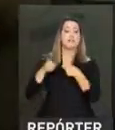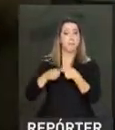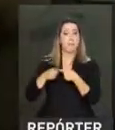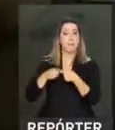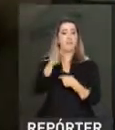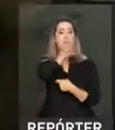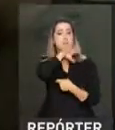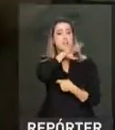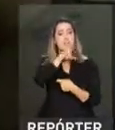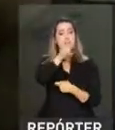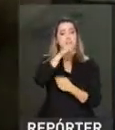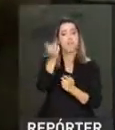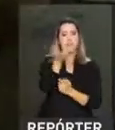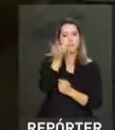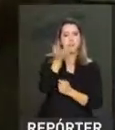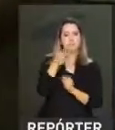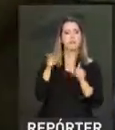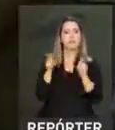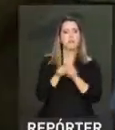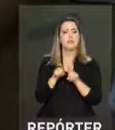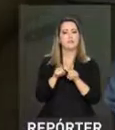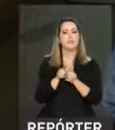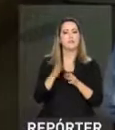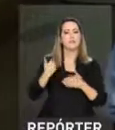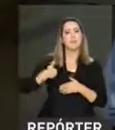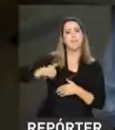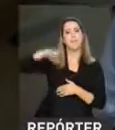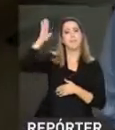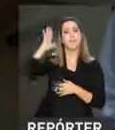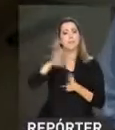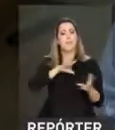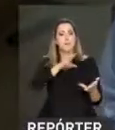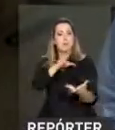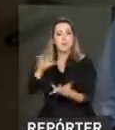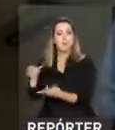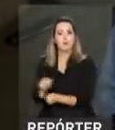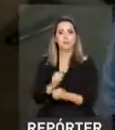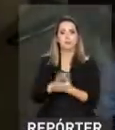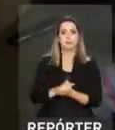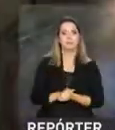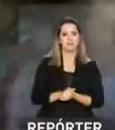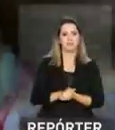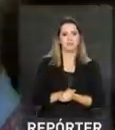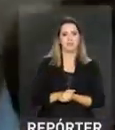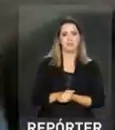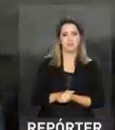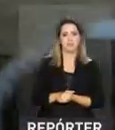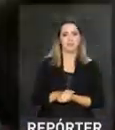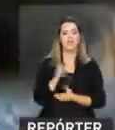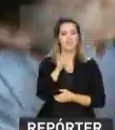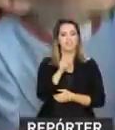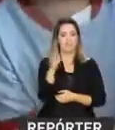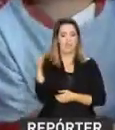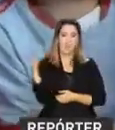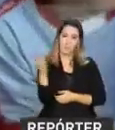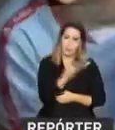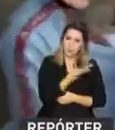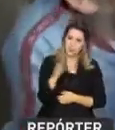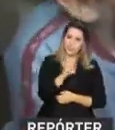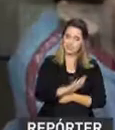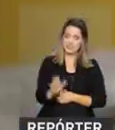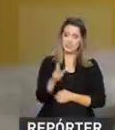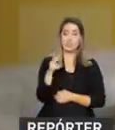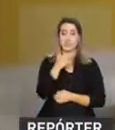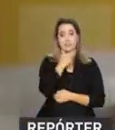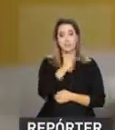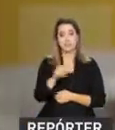veterinária que vai ser a maior veterinária do mundo! Laura, Vitória e Guilherme são